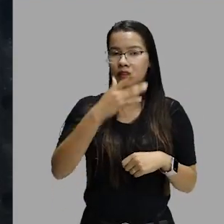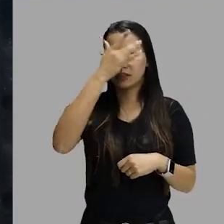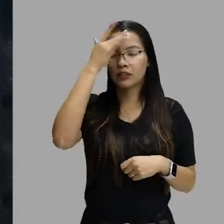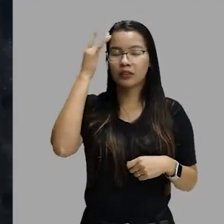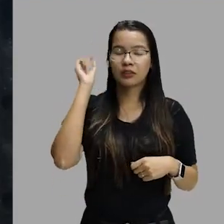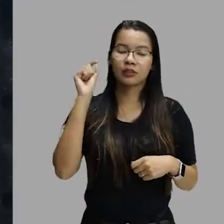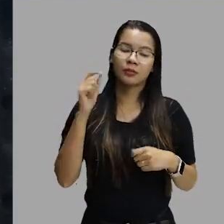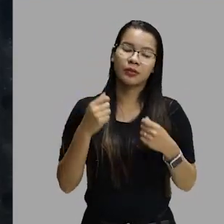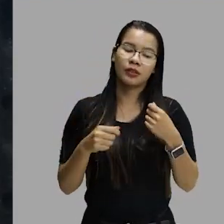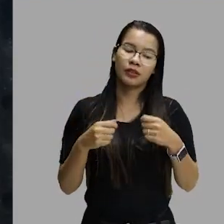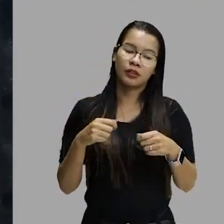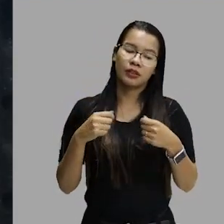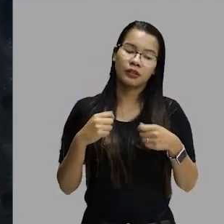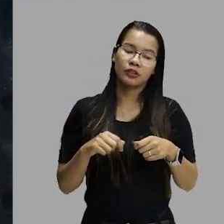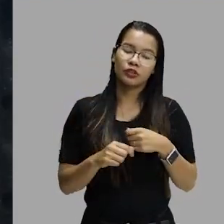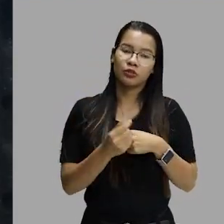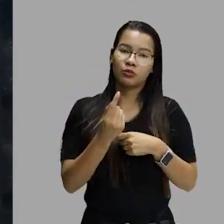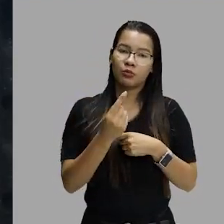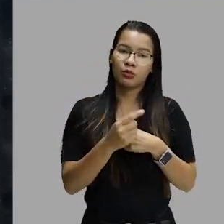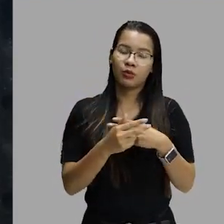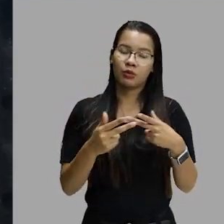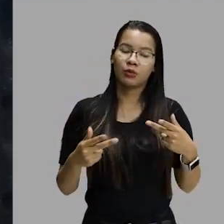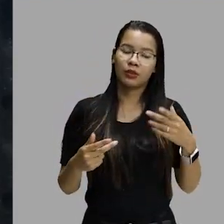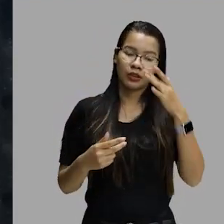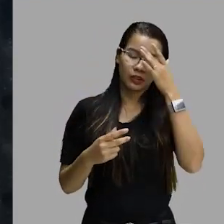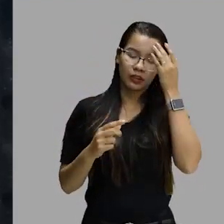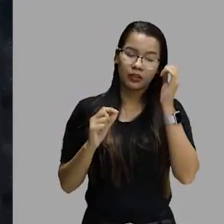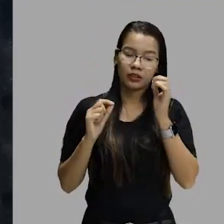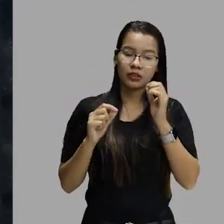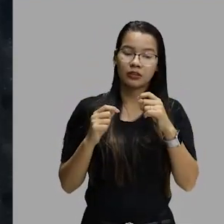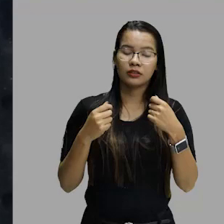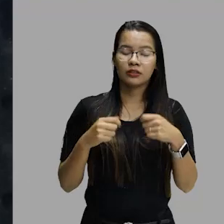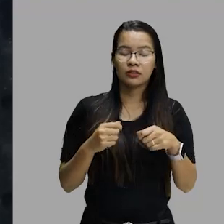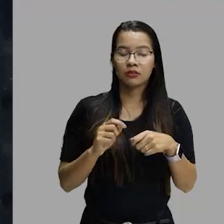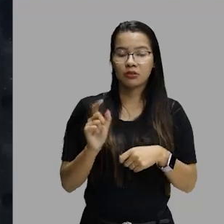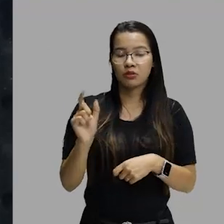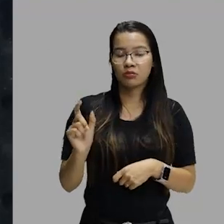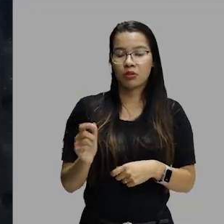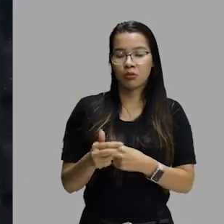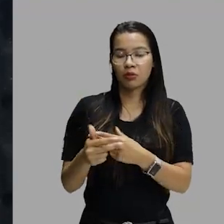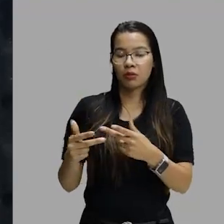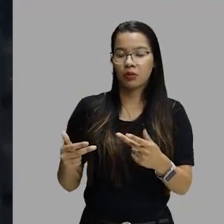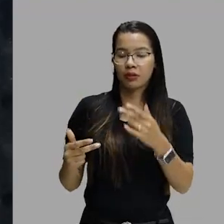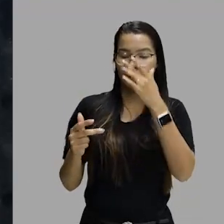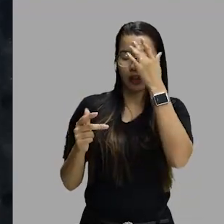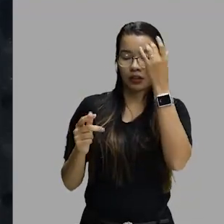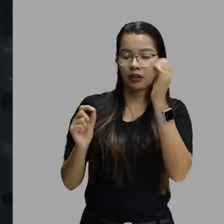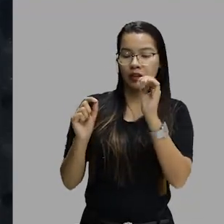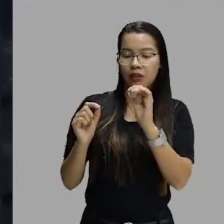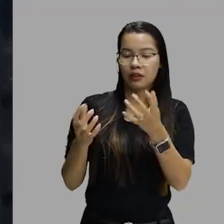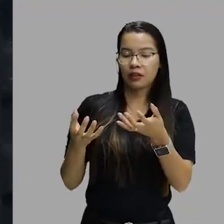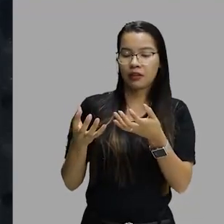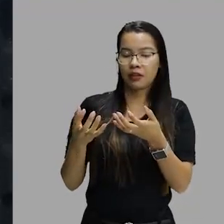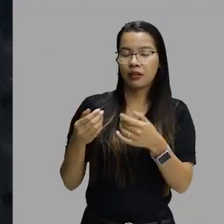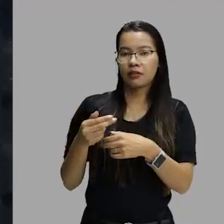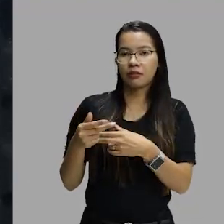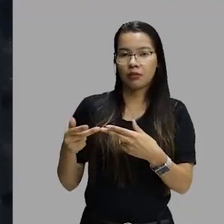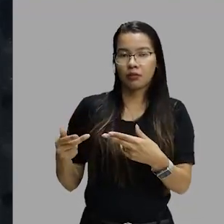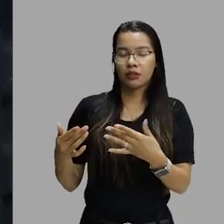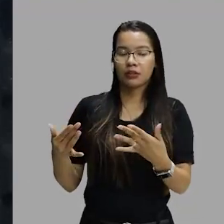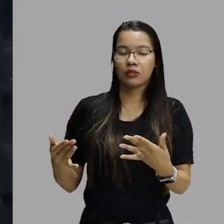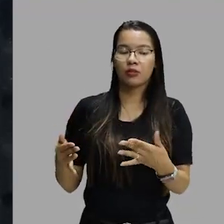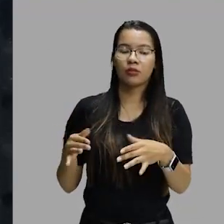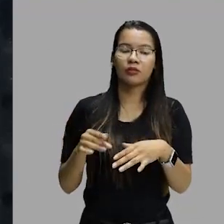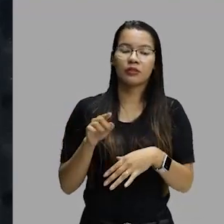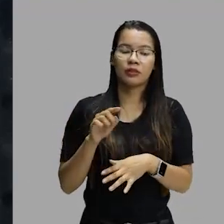precisa, precisa de alguma coisa. Quem necessita, necessita de alguma coisa. E quem quer, quer algo. Então, quando você pergunta para o